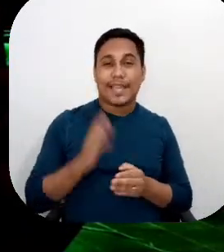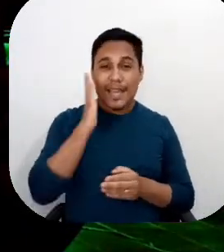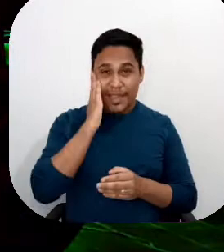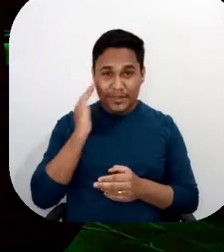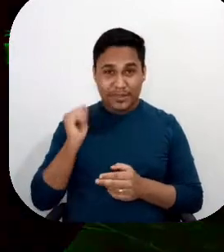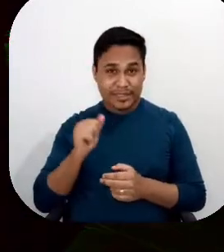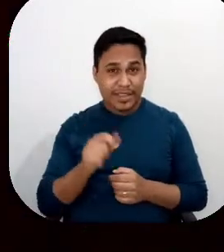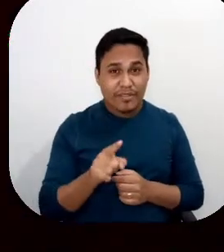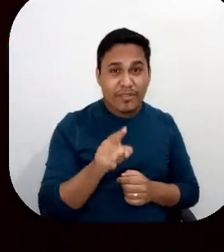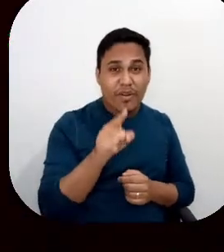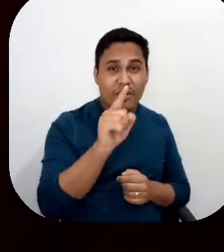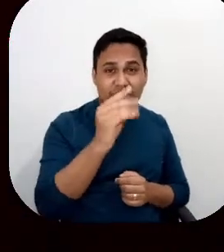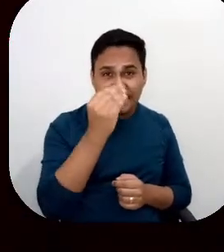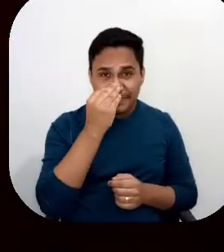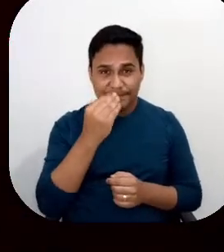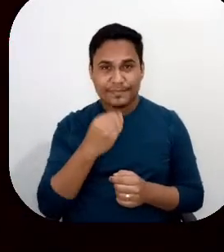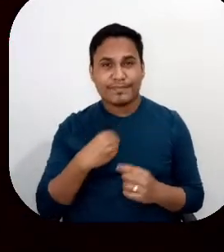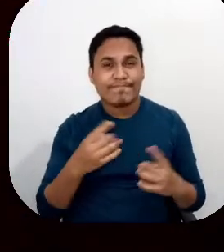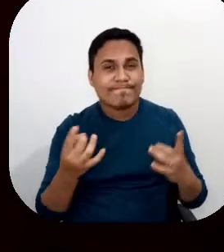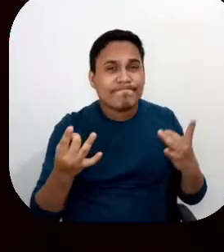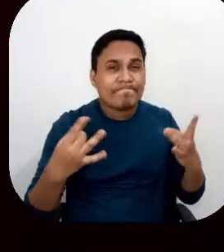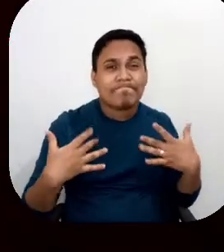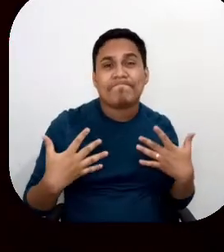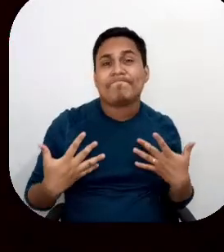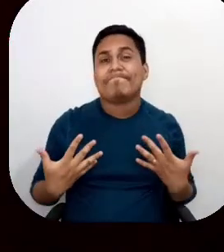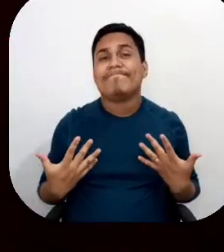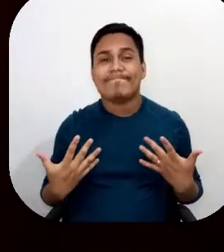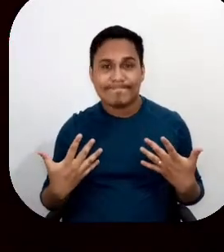não. Eu sei que você não.